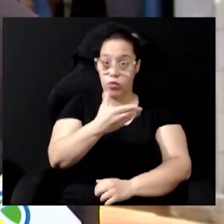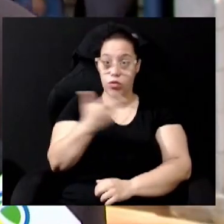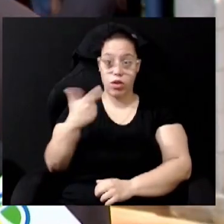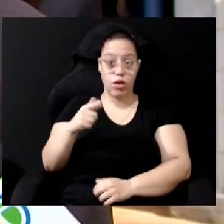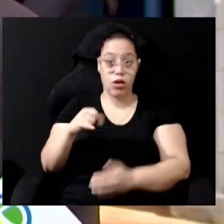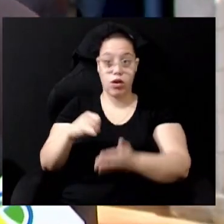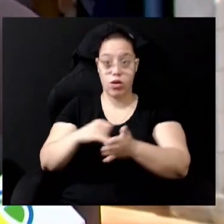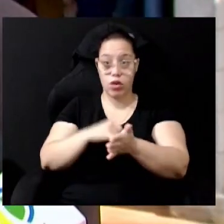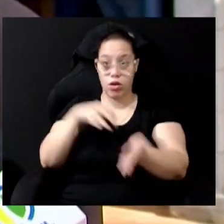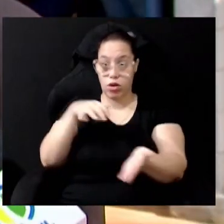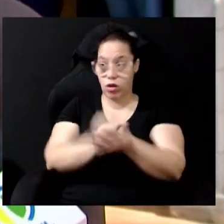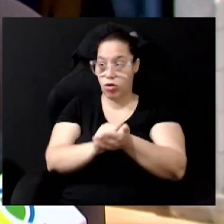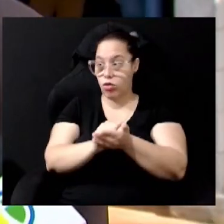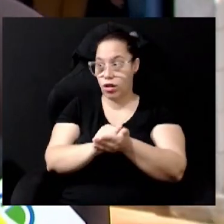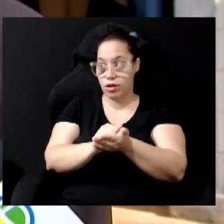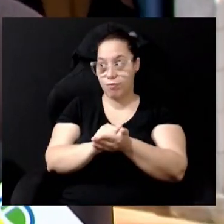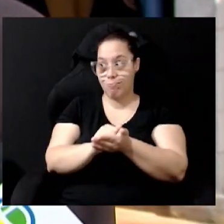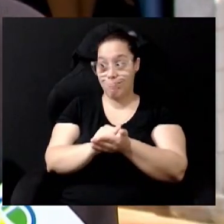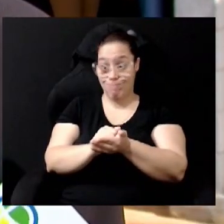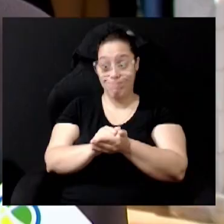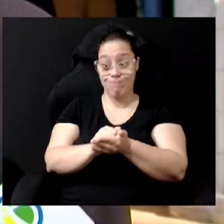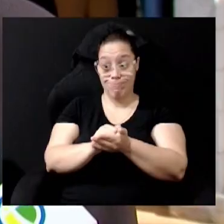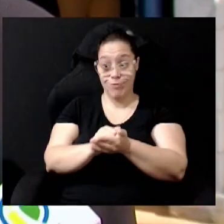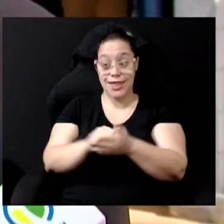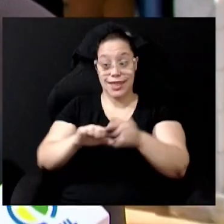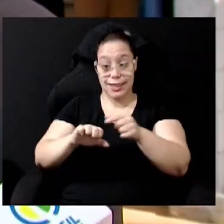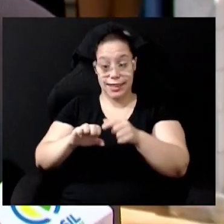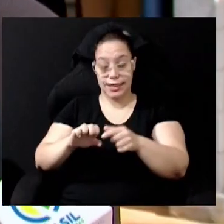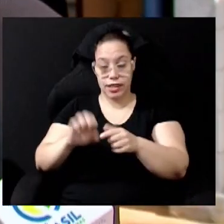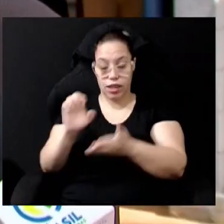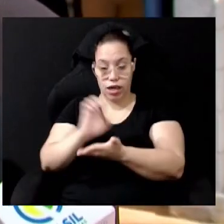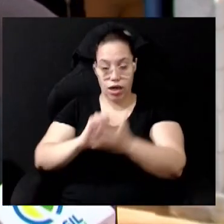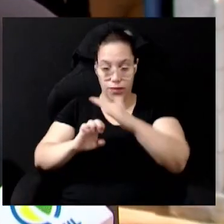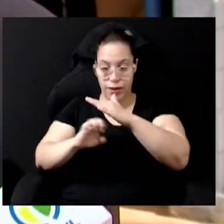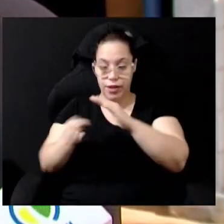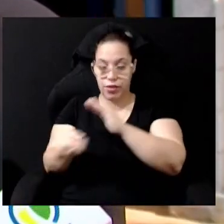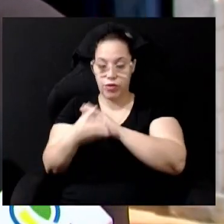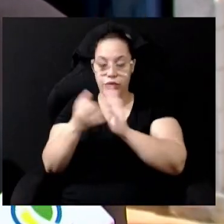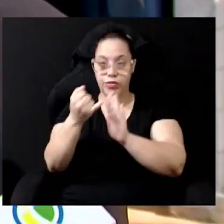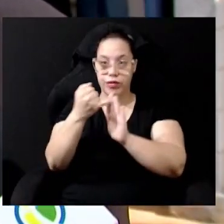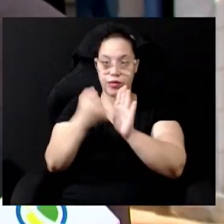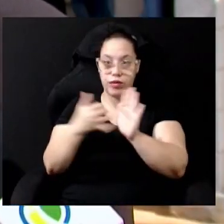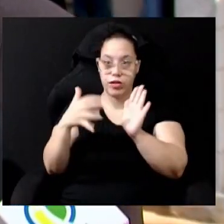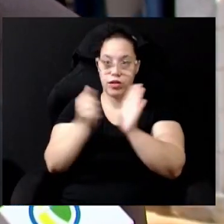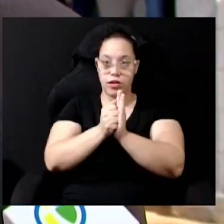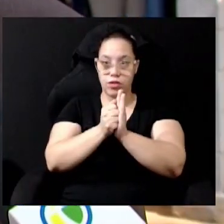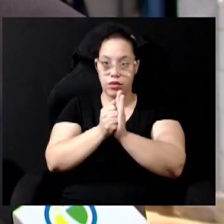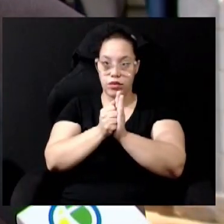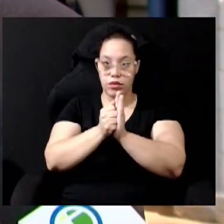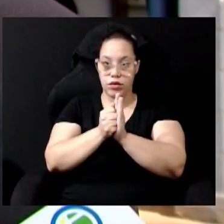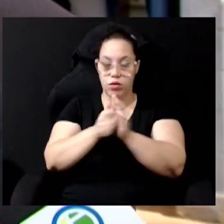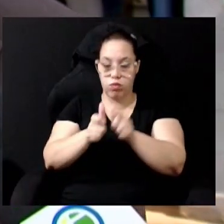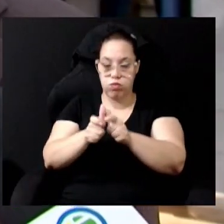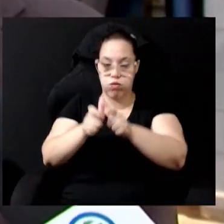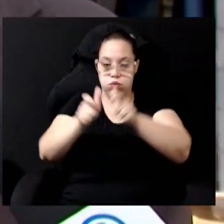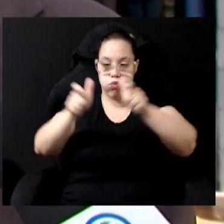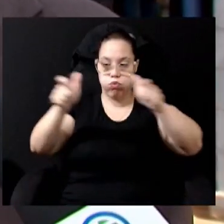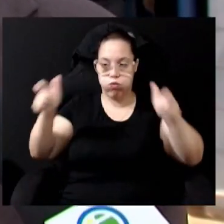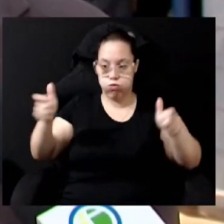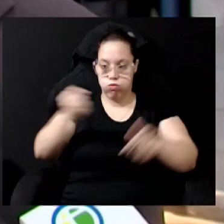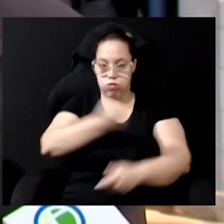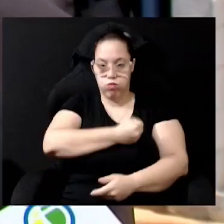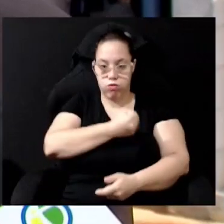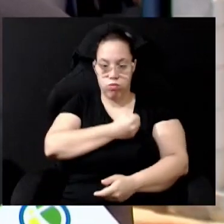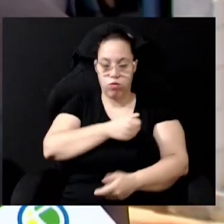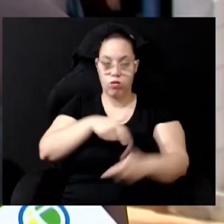de dados. Essas empresas novas cadastradas, elas trouxeram mais ou menos metade do crescimento no número total de empregos das empresas